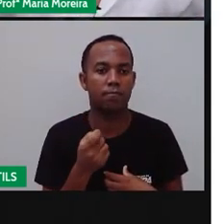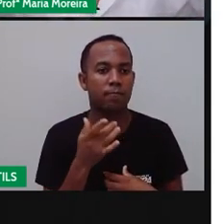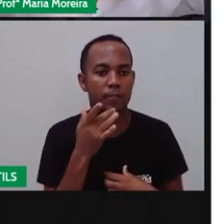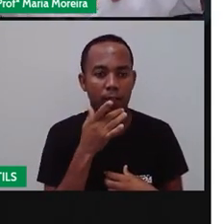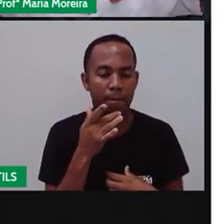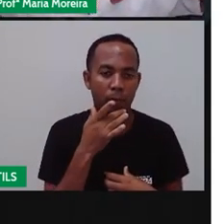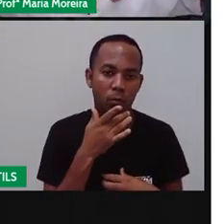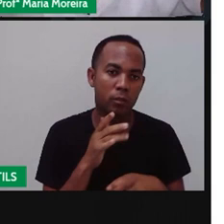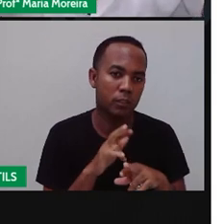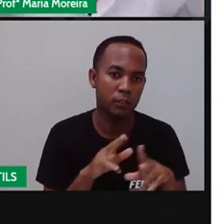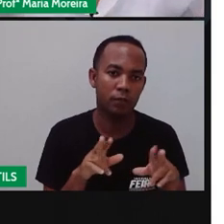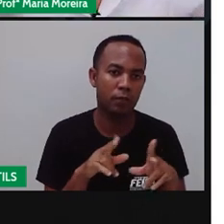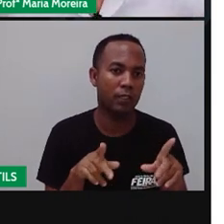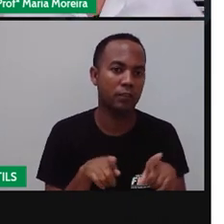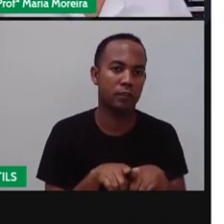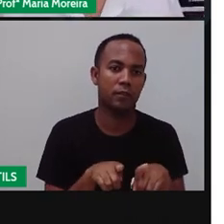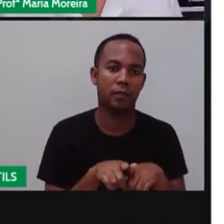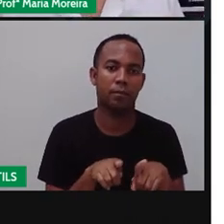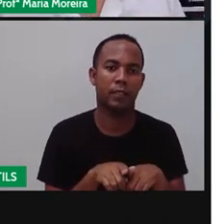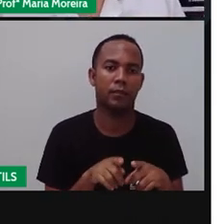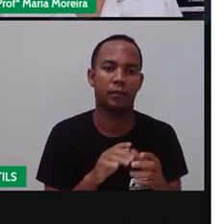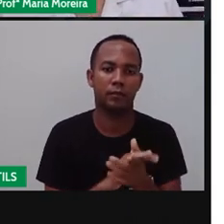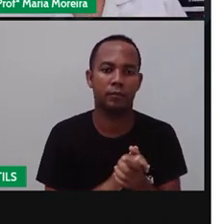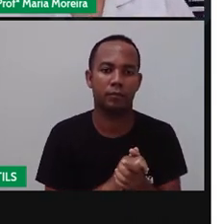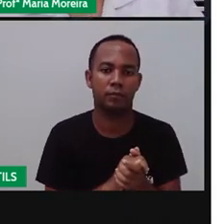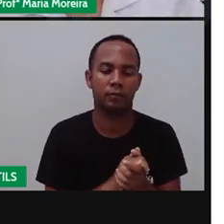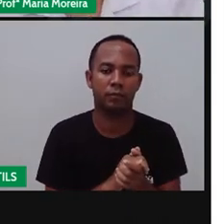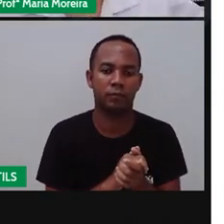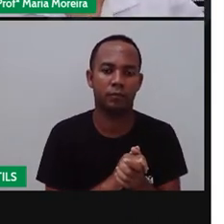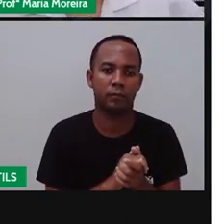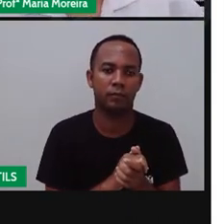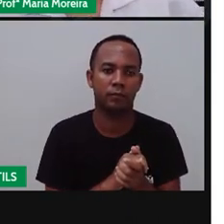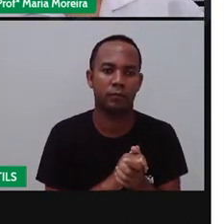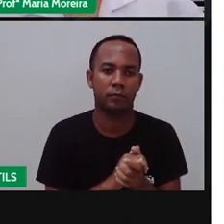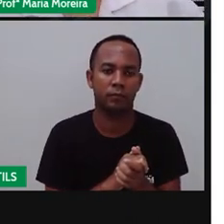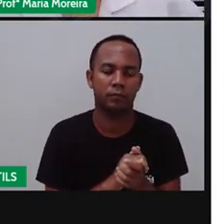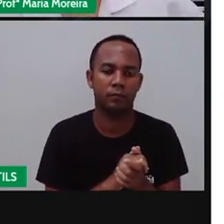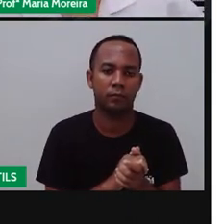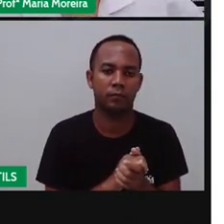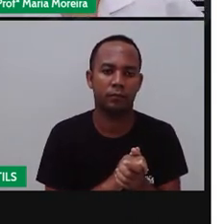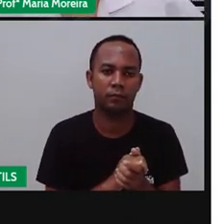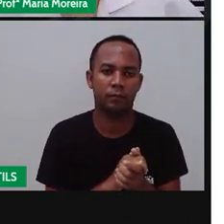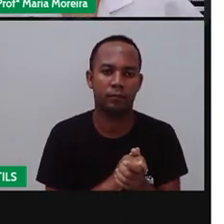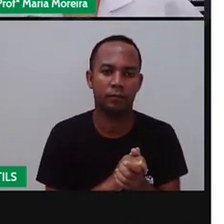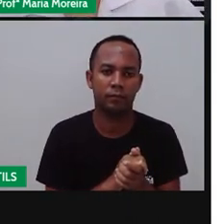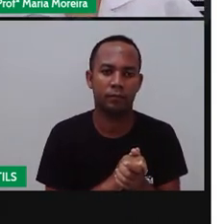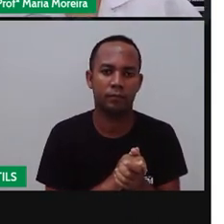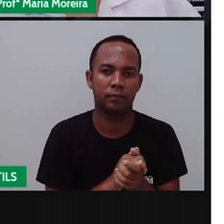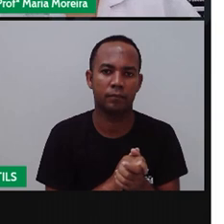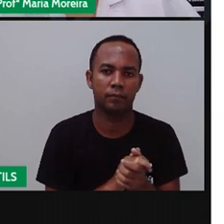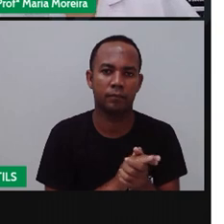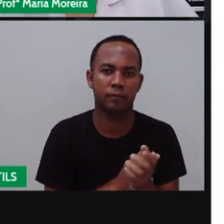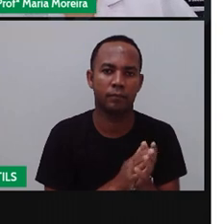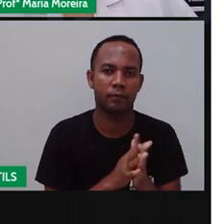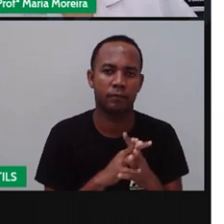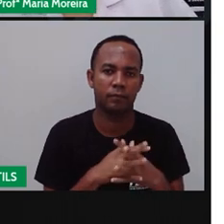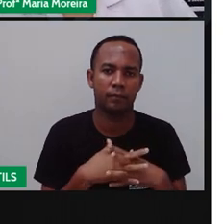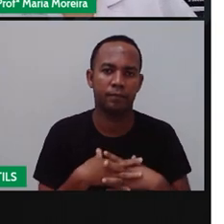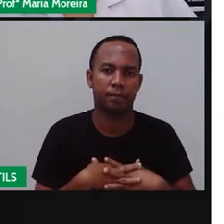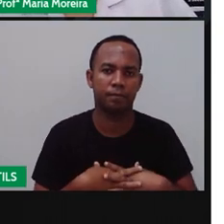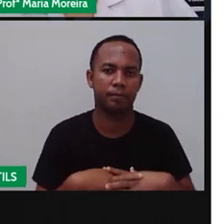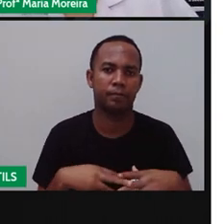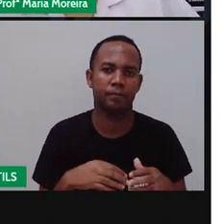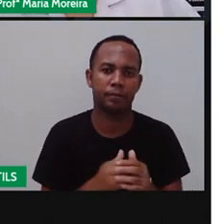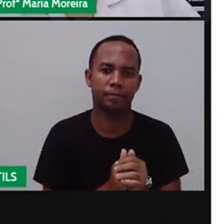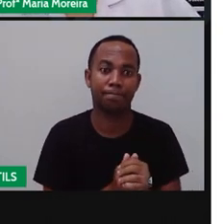absurdo, a quantidade absurda de sabores, né? É o paladar, é o sentido que eu mais gosto, Anderson. Por